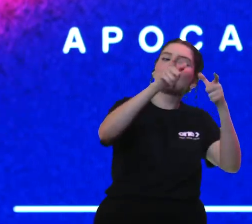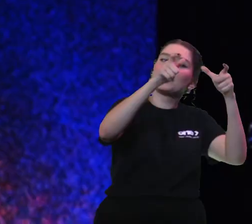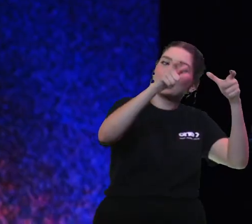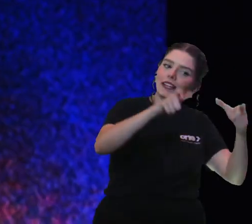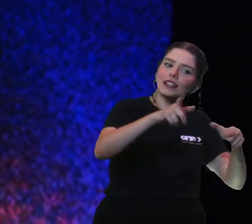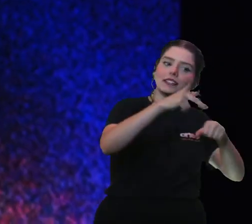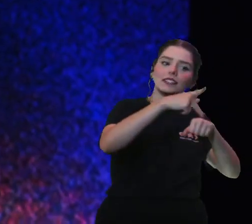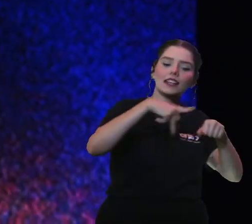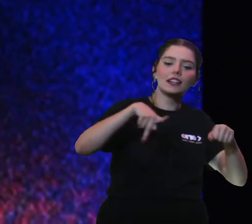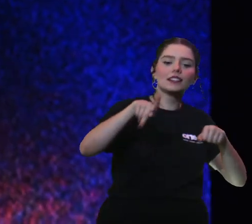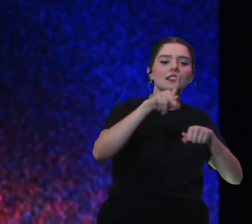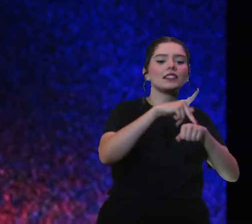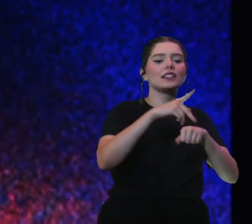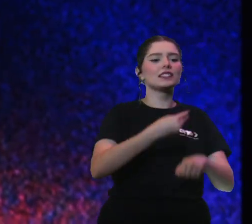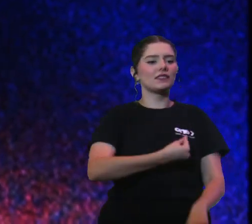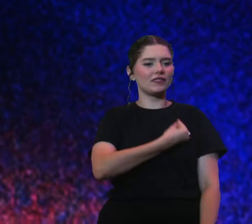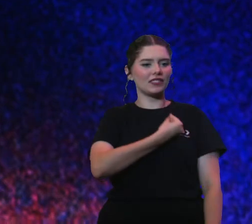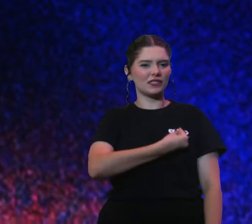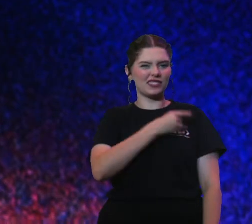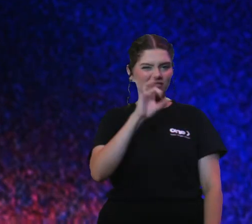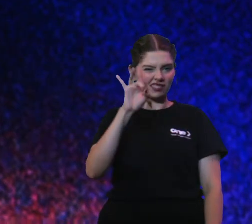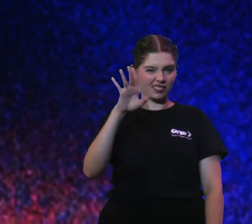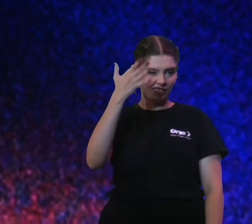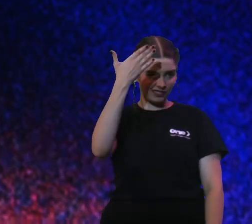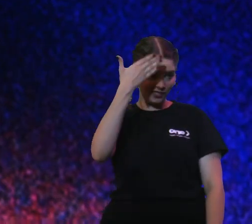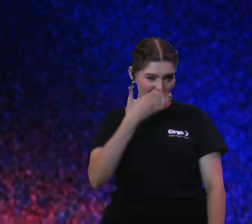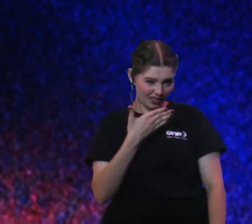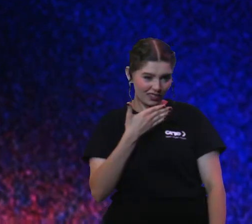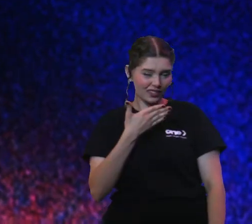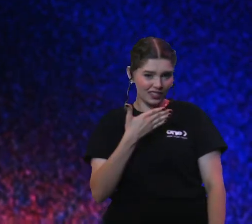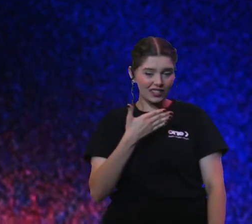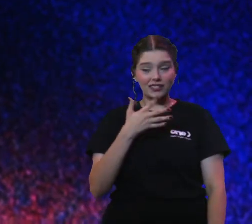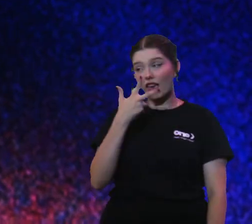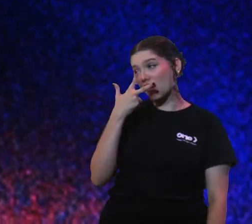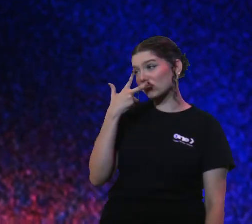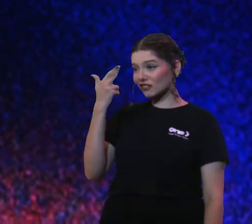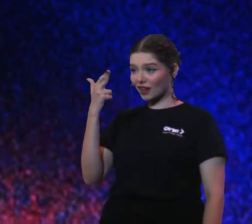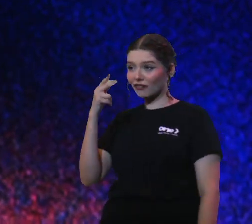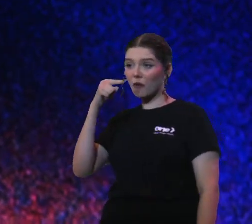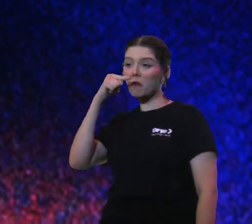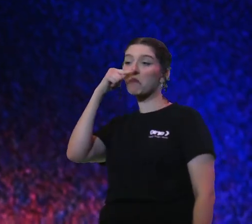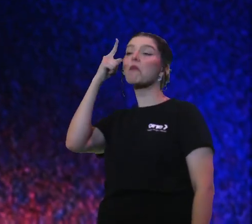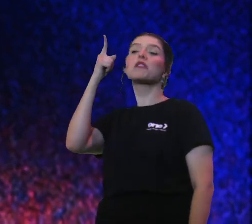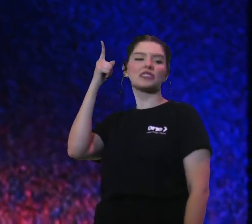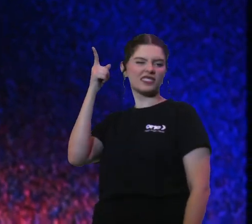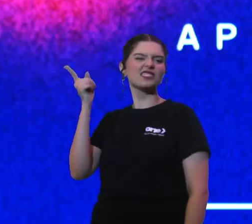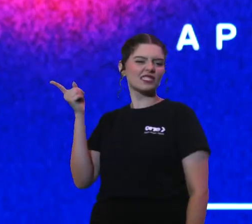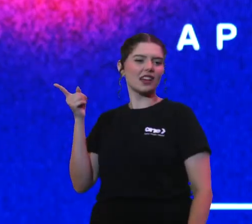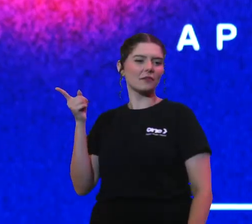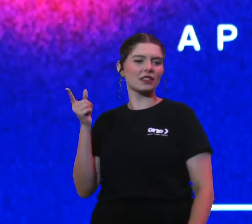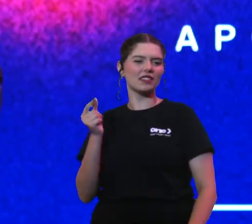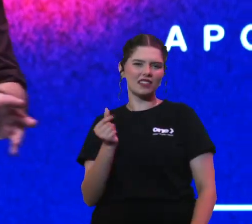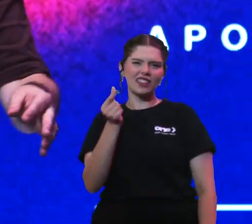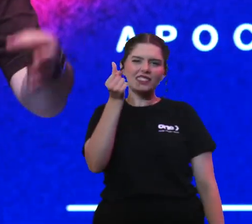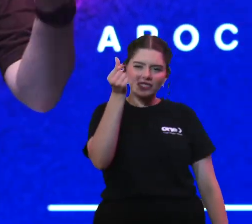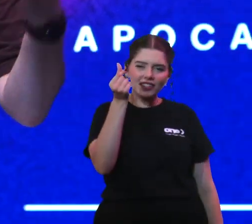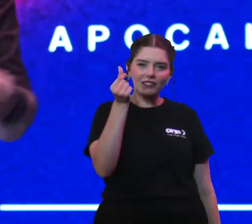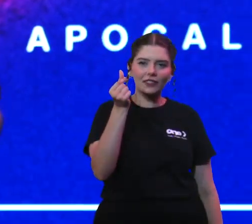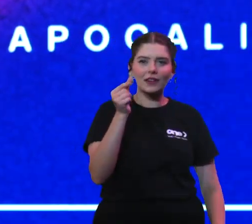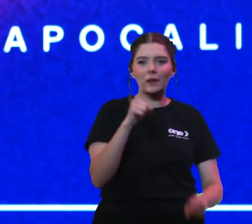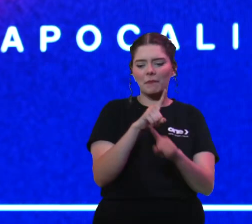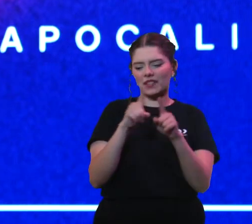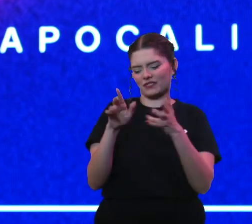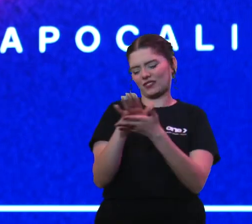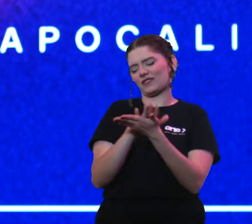eles viviam de aparência, mas na verdade achavam que eram tão ricos, ou se vestiam tão bem, ou enxergavam tudo, mas na verdade não